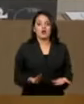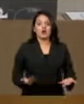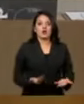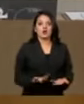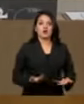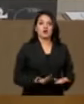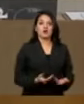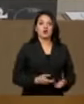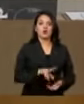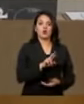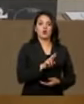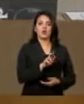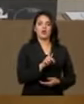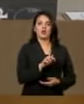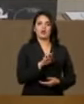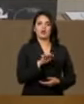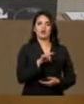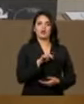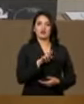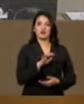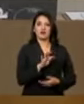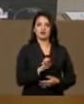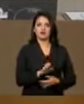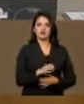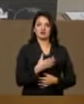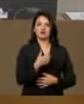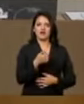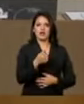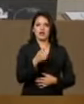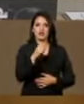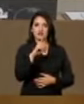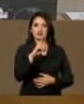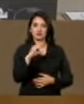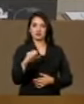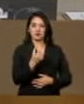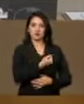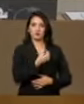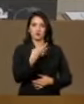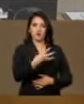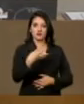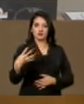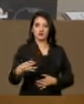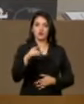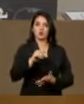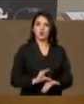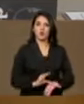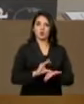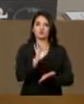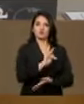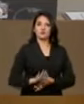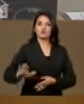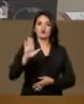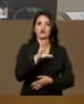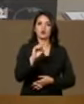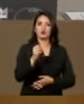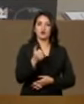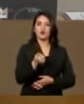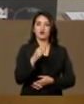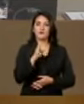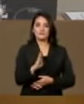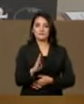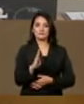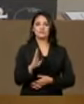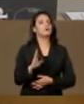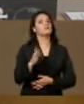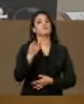declaratória de constitucionalidade número 44, trata-se do Conselho Federal da Ordem dos Advogados do Brasil e falará pelo